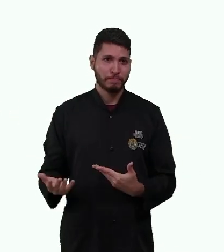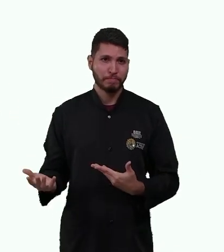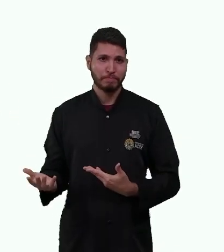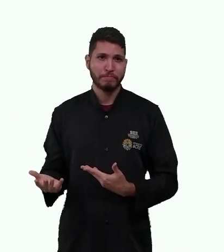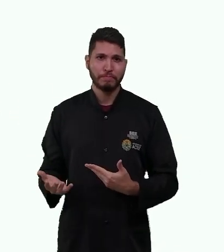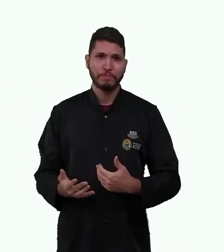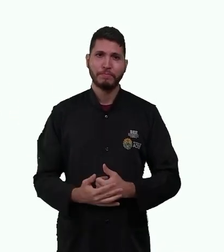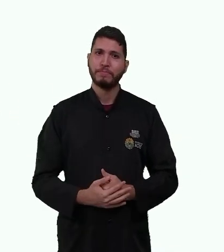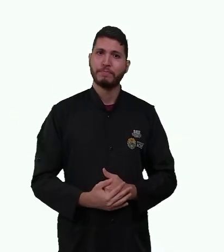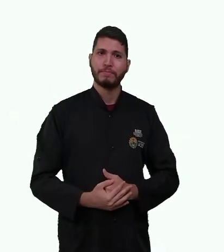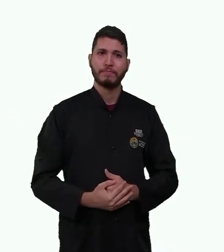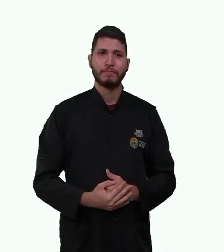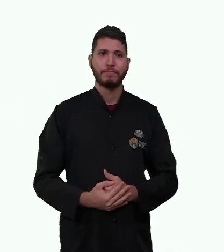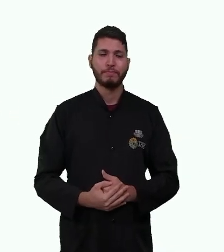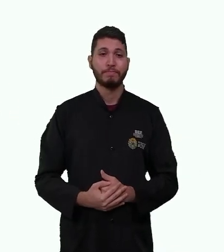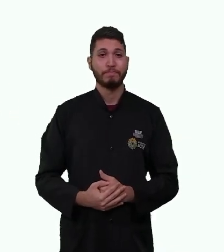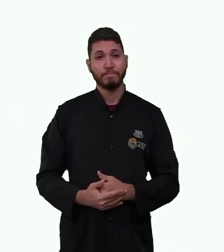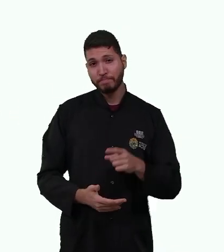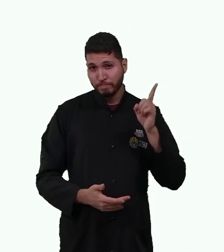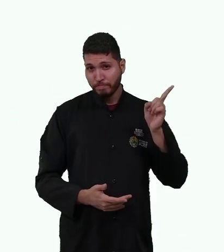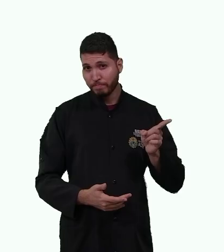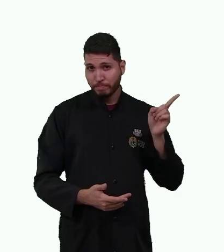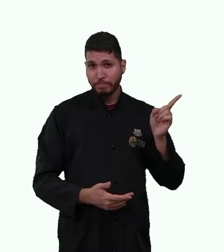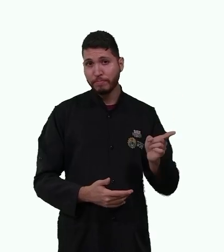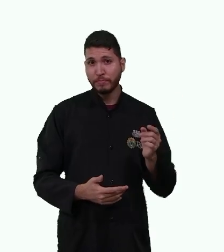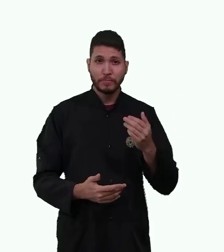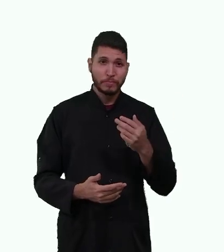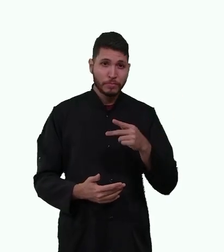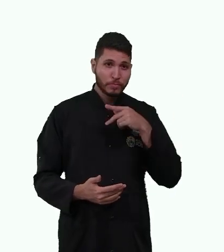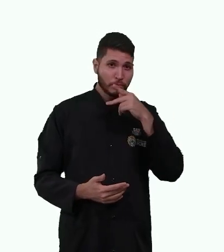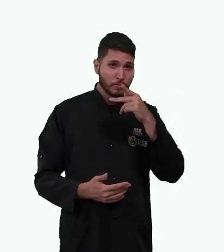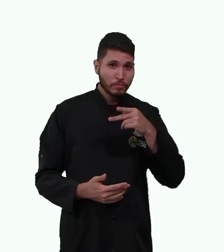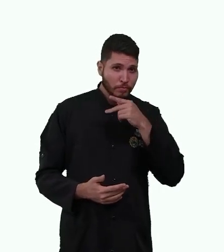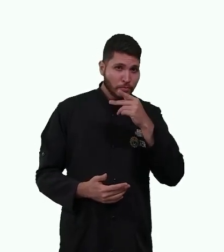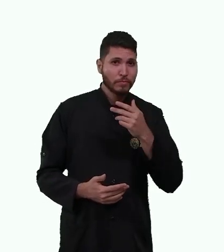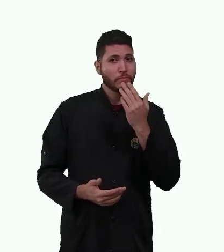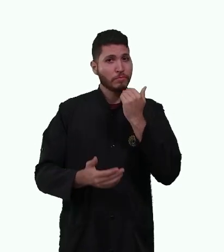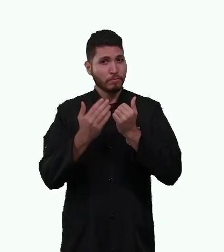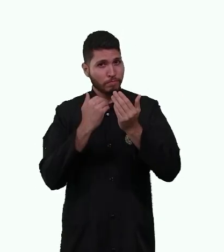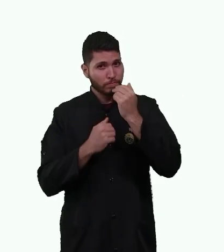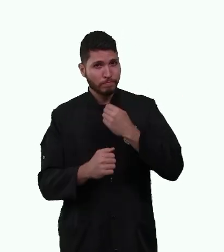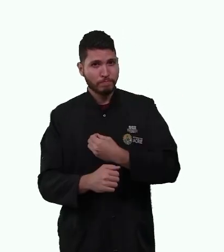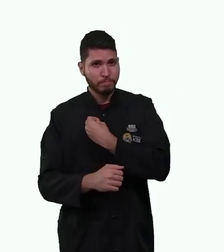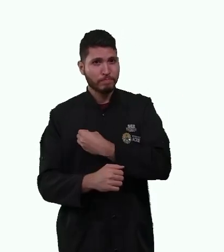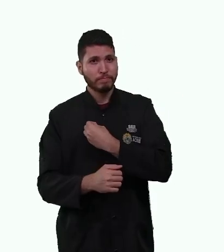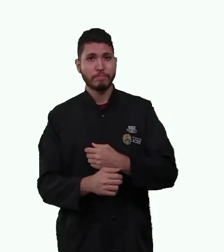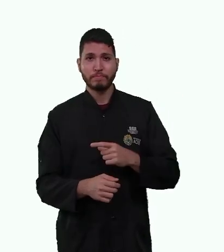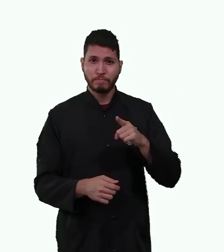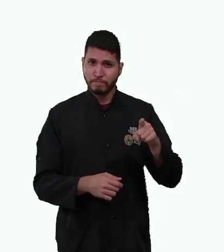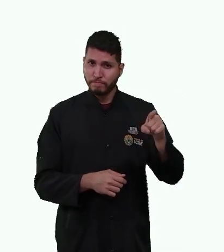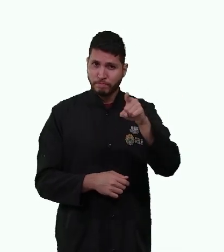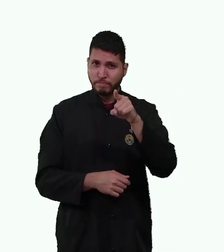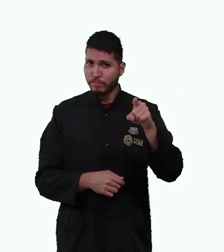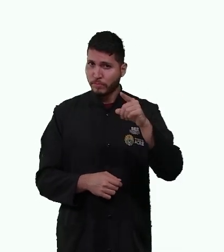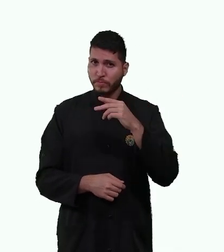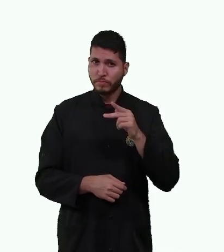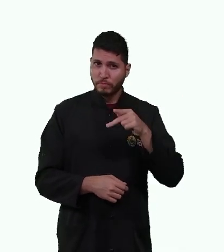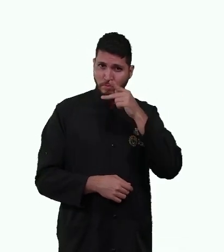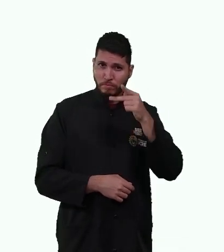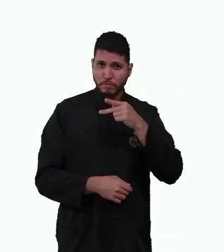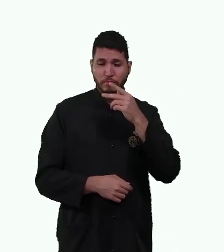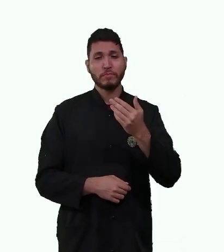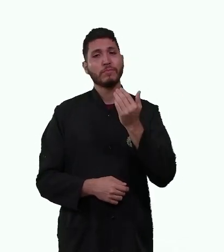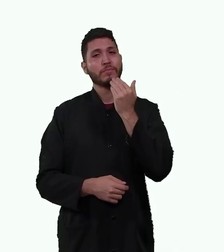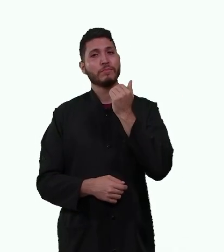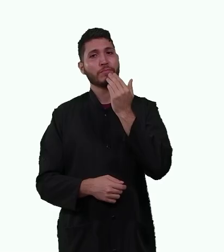ellas hablan, comen, viven. E ustedes hablan, comen,